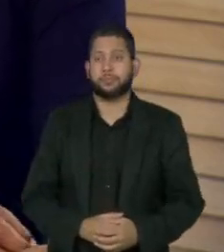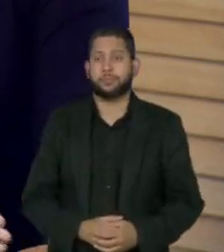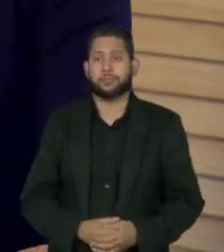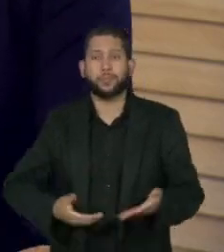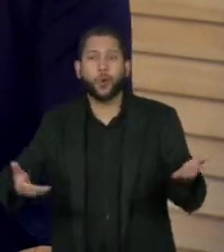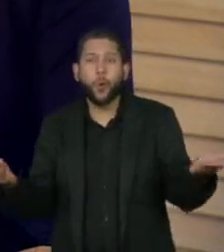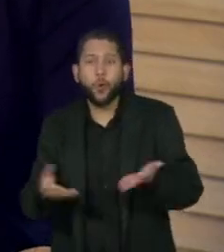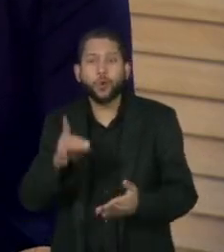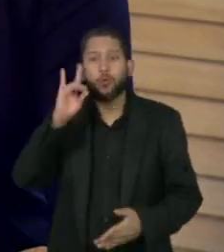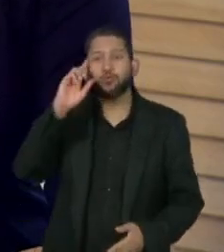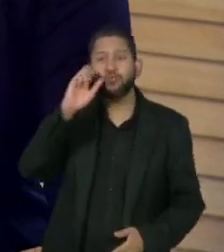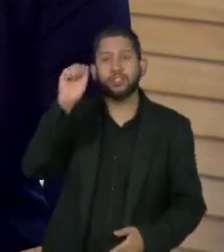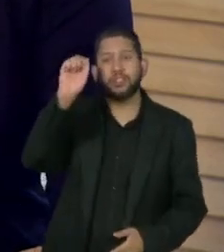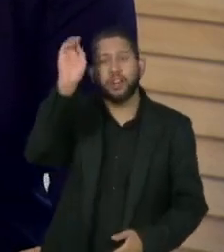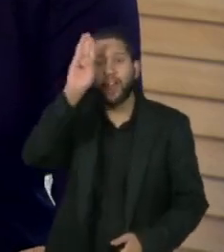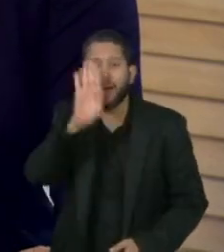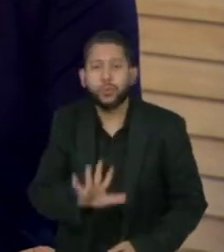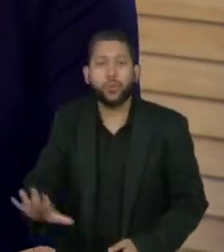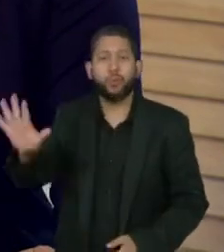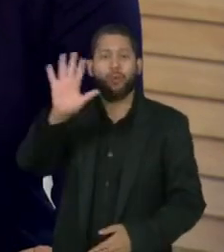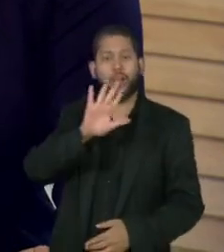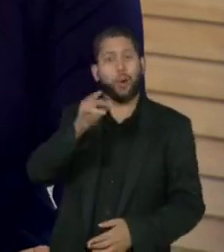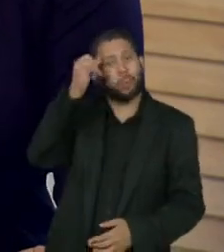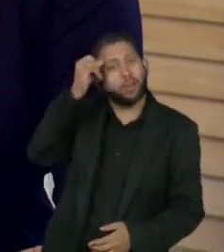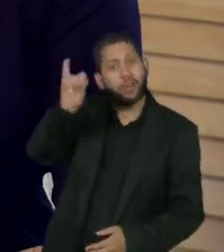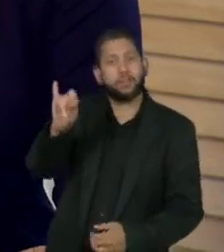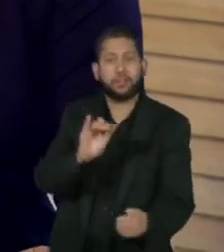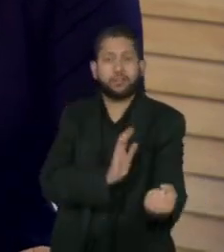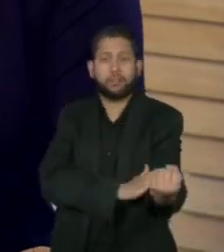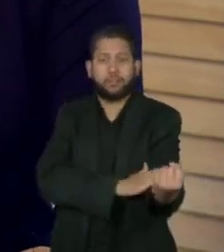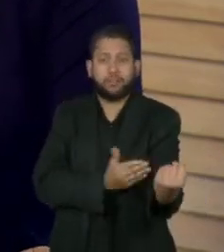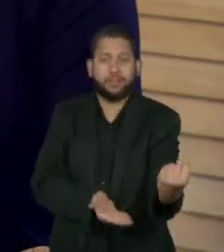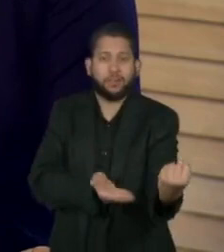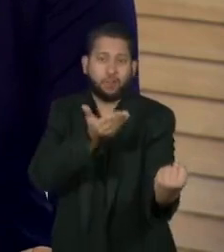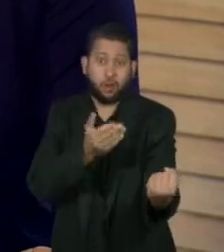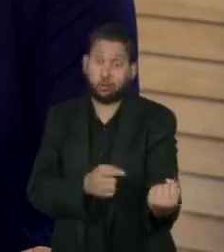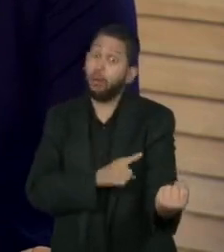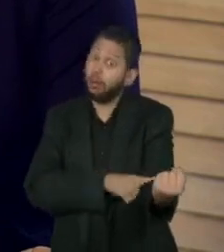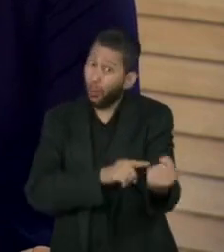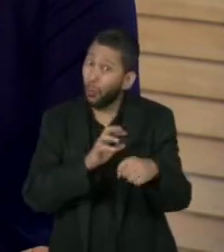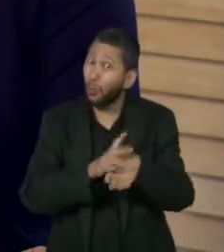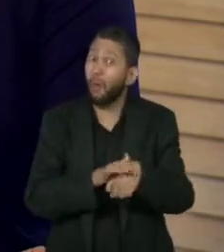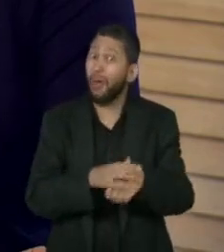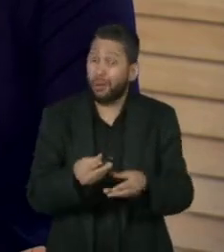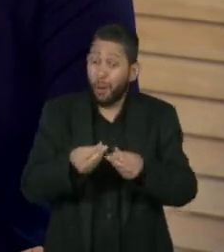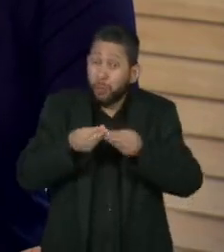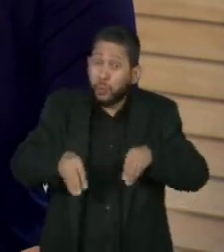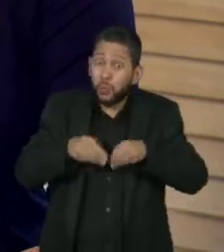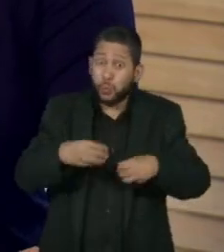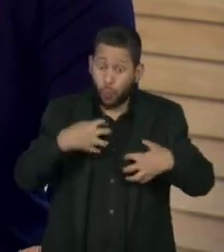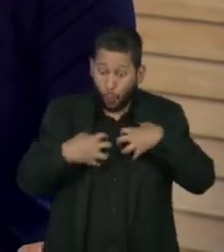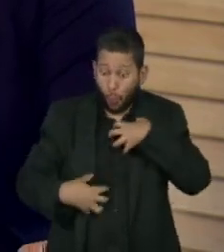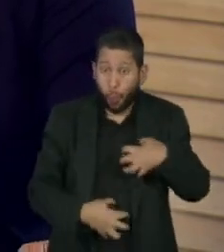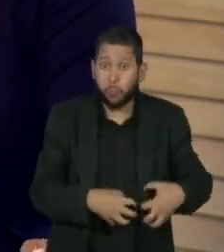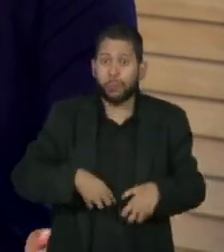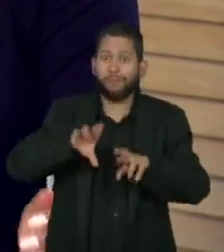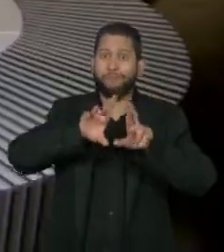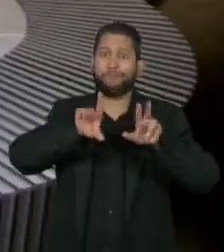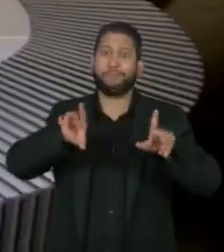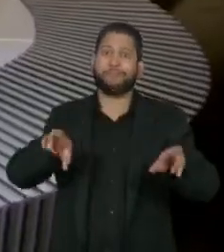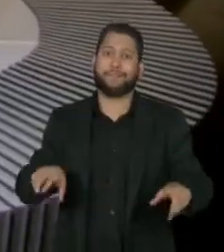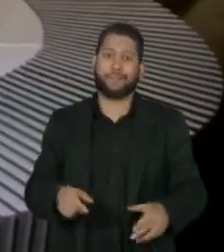Hoje é o Dia Nacional de Combate à Hipertensão, uma doença silenciosa que afeta diferentes sistemas do